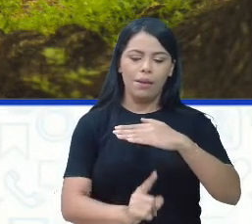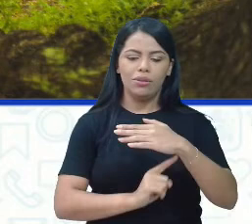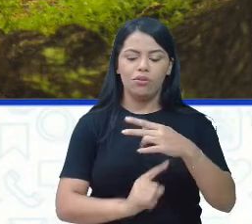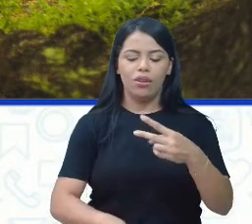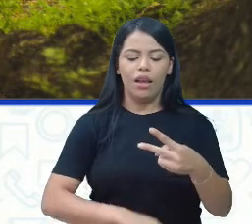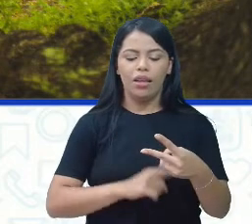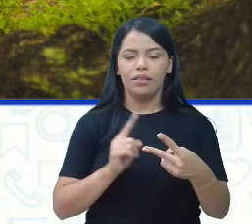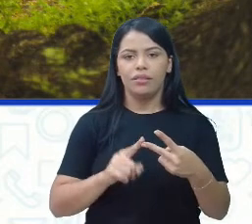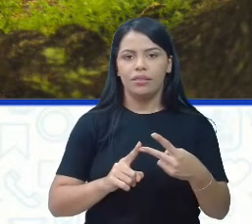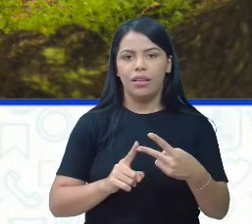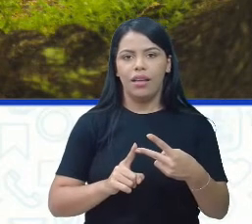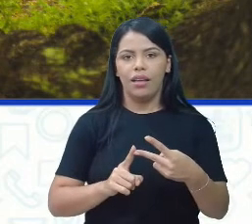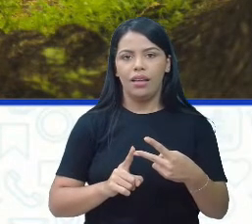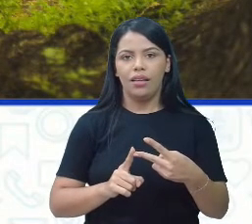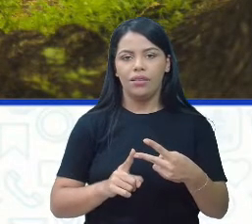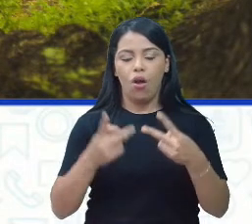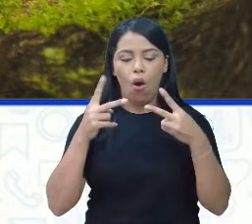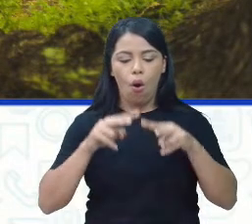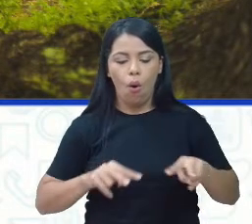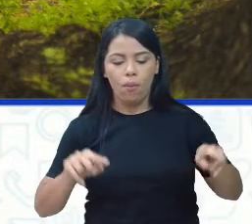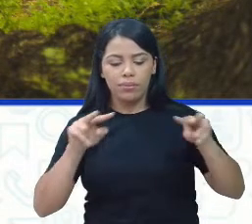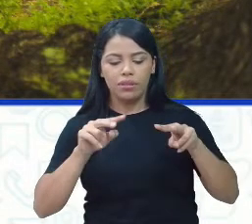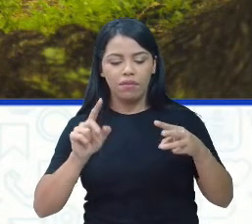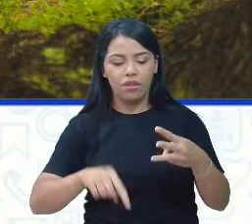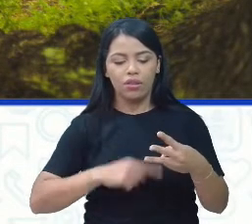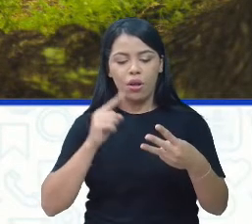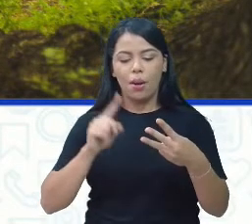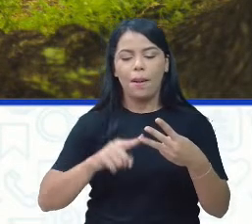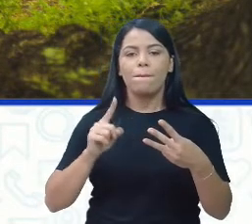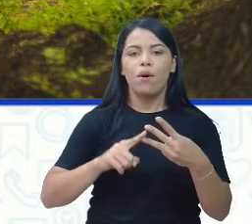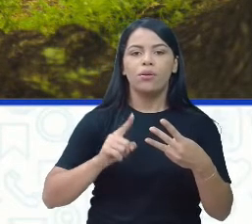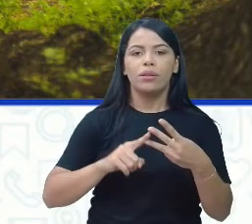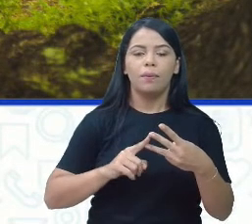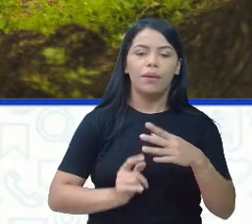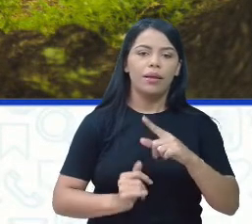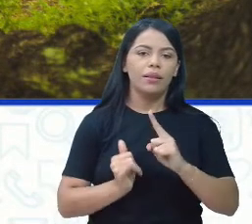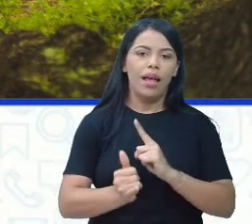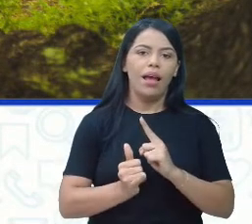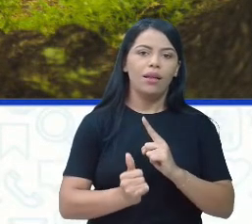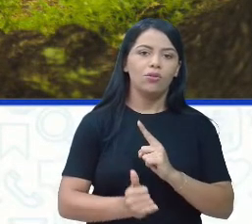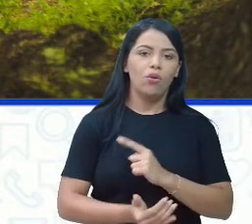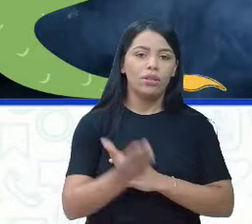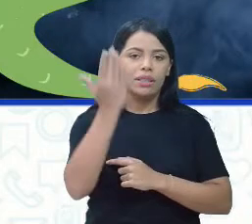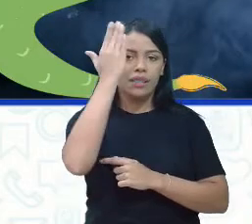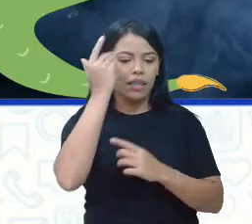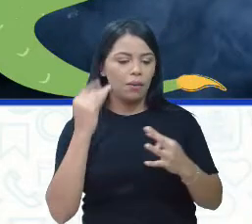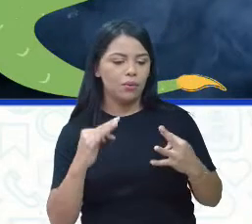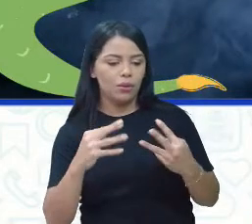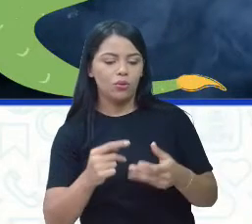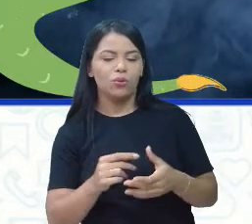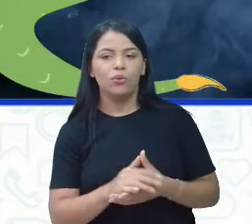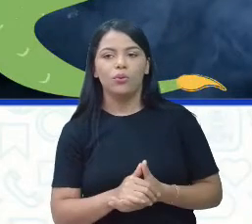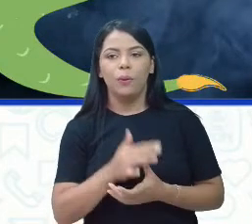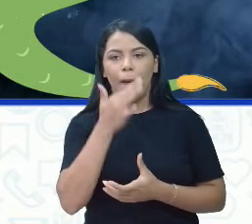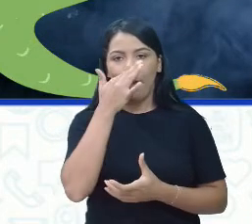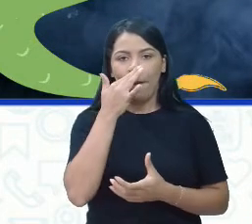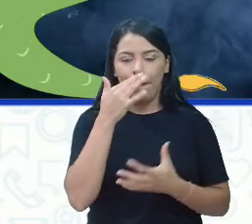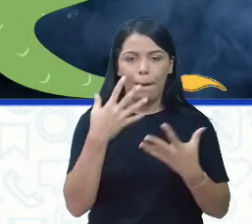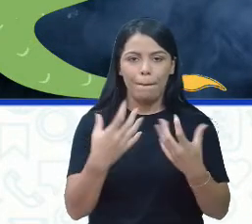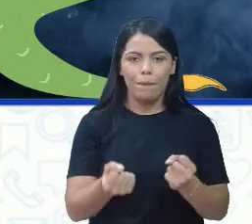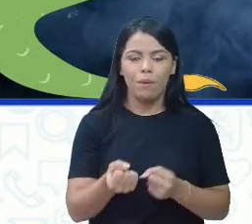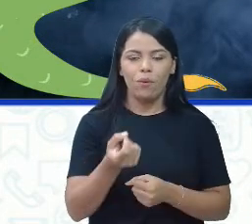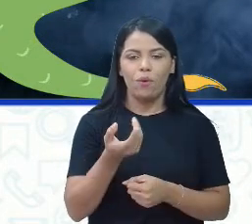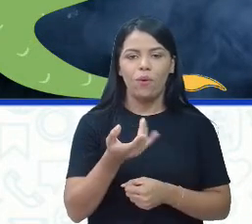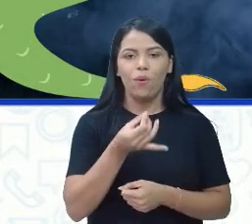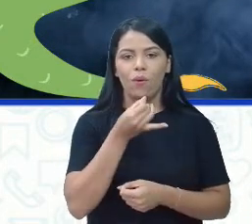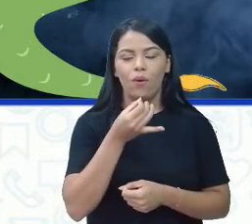ele pode ser um narrador observador e ele pode ser um narrador onisciente. Vamos conhecer dois tipos deles agora,